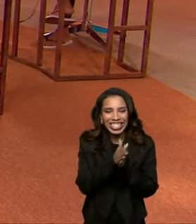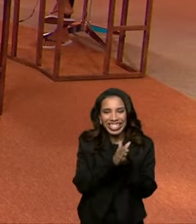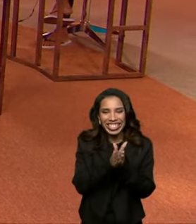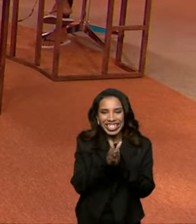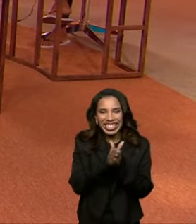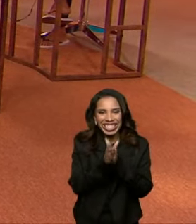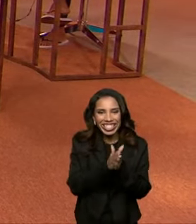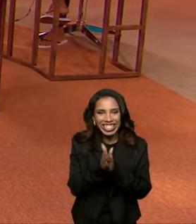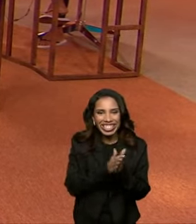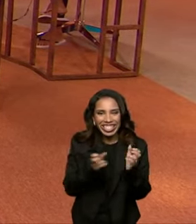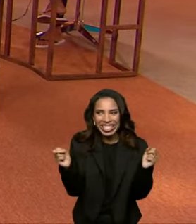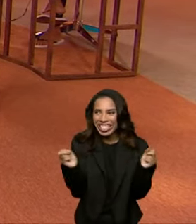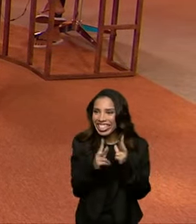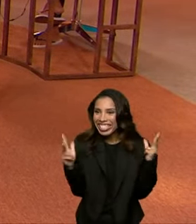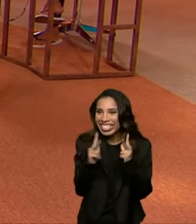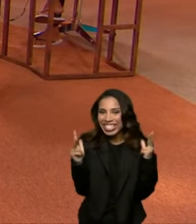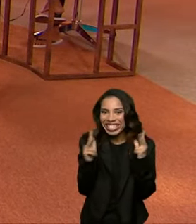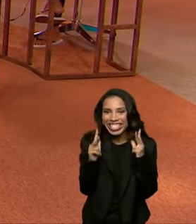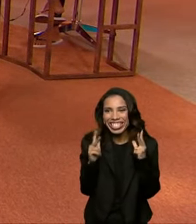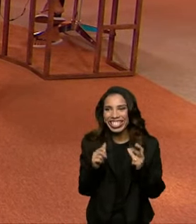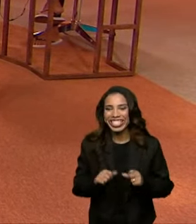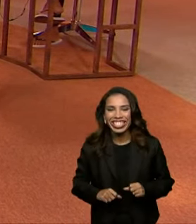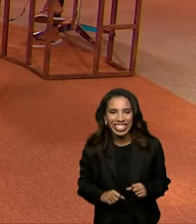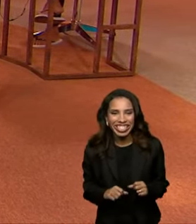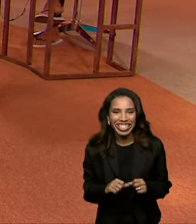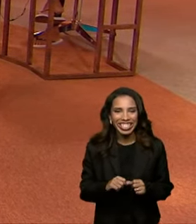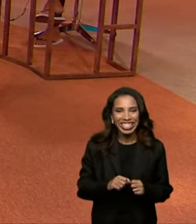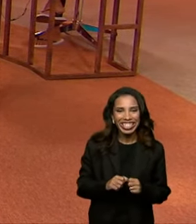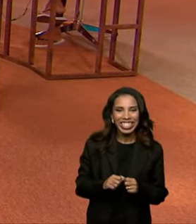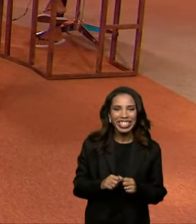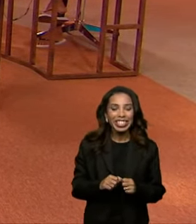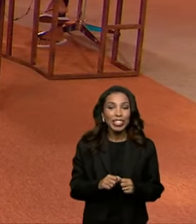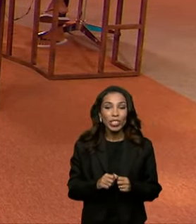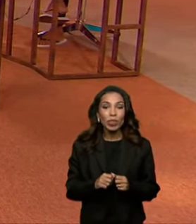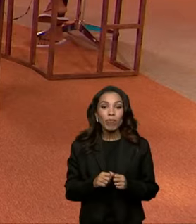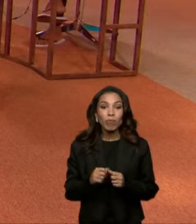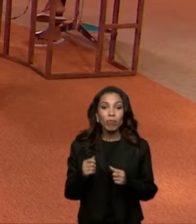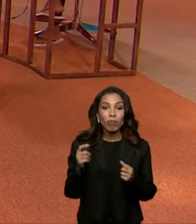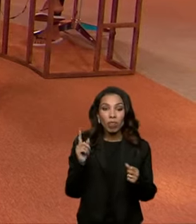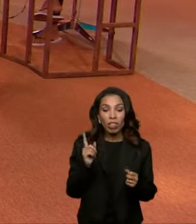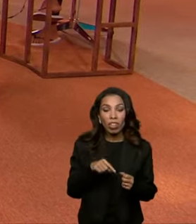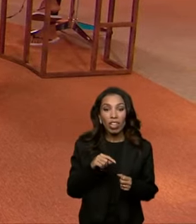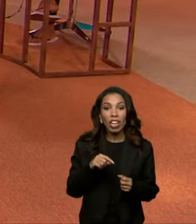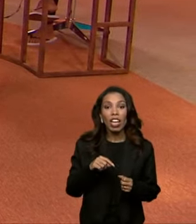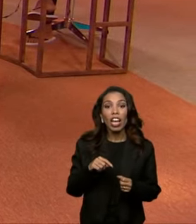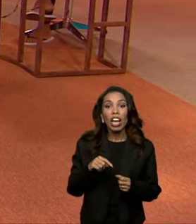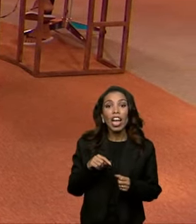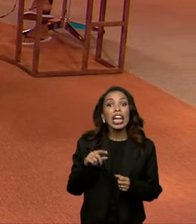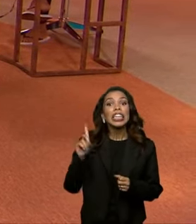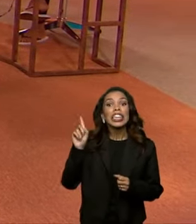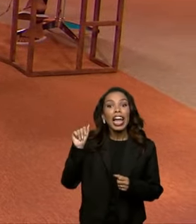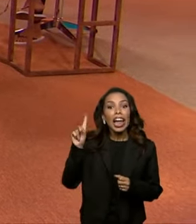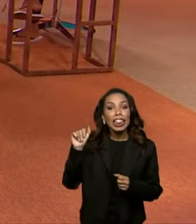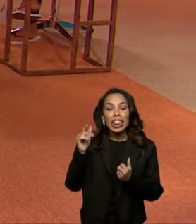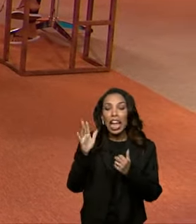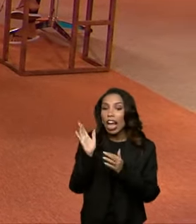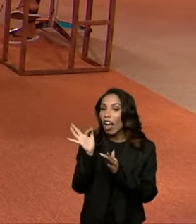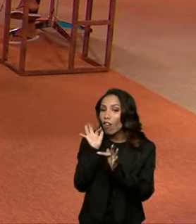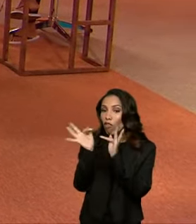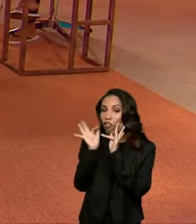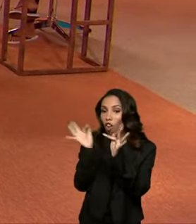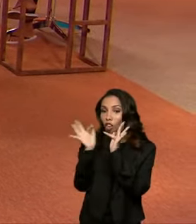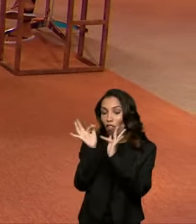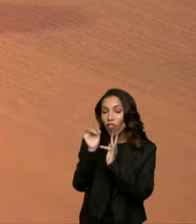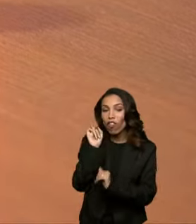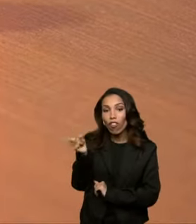Isso aí, meu pai. Chocada. Tá chocada? Papo cabeça da neurologista. Gente, meu é fofoca. Da data de fofoca, hein, você, Denise? Saúde. Saúde,